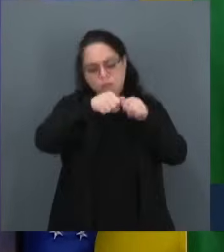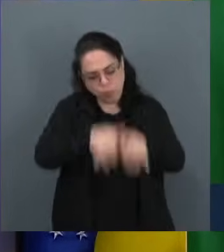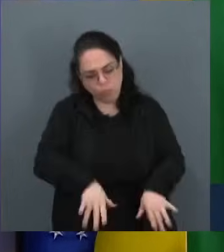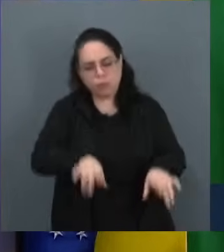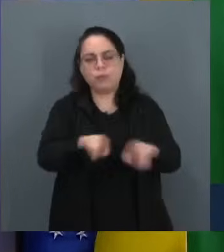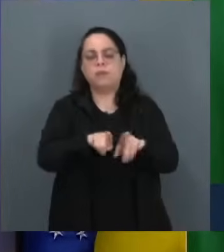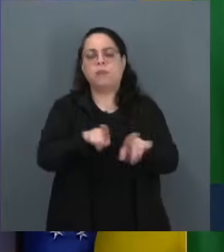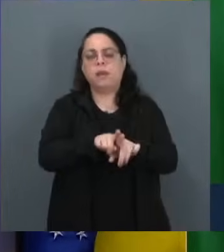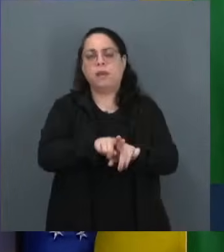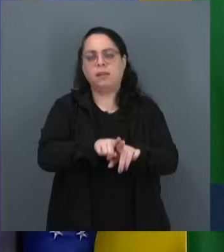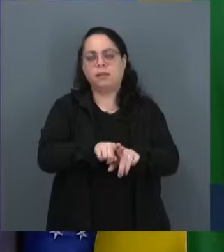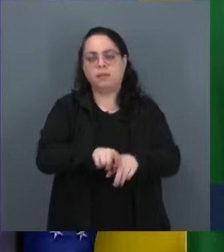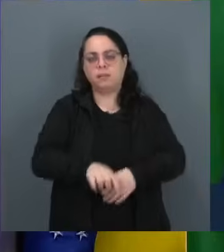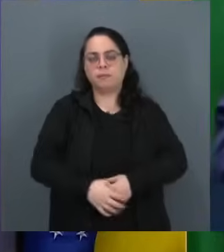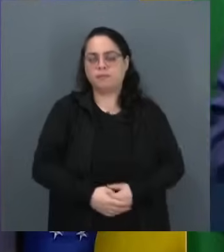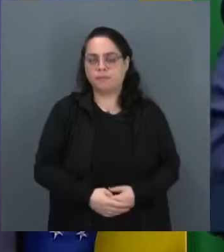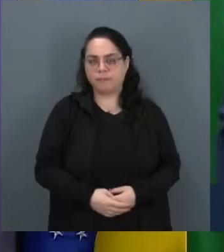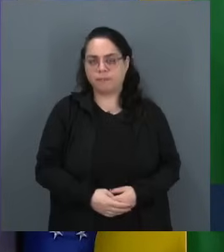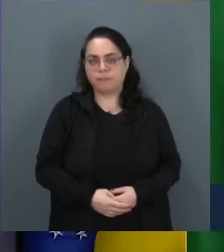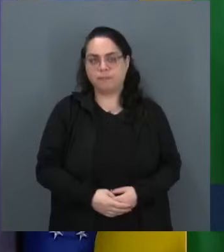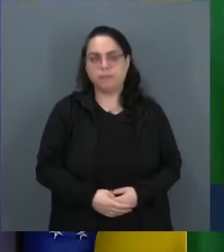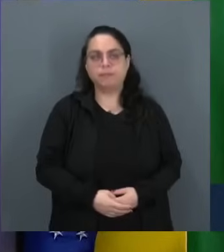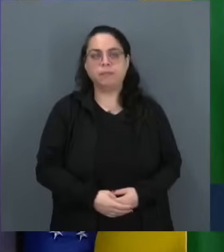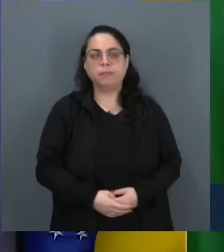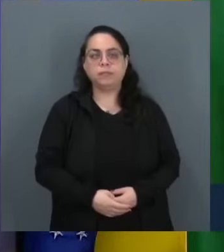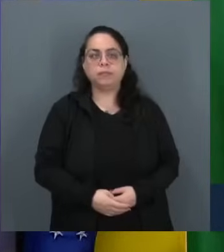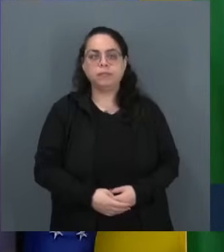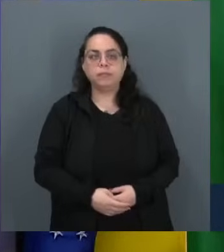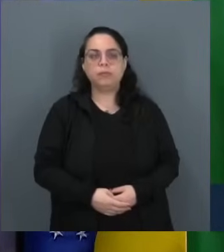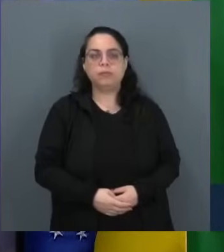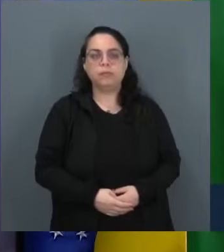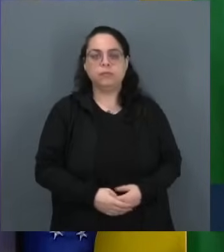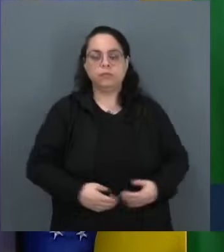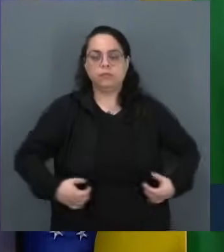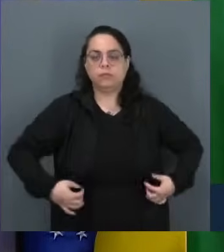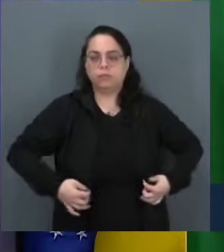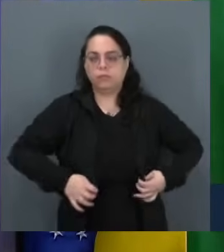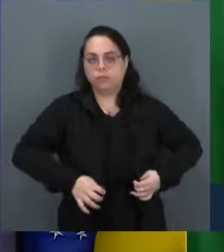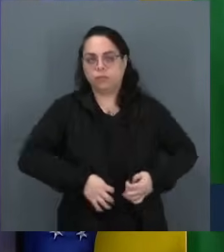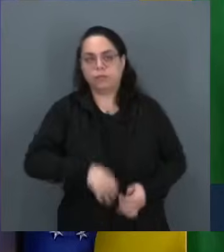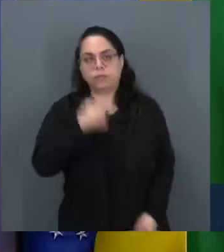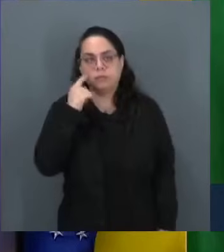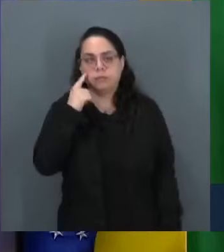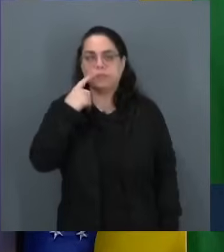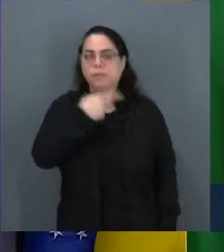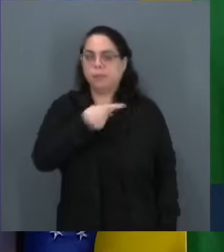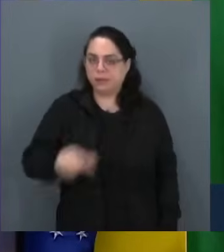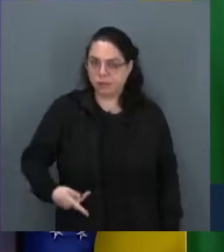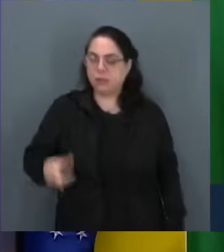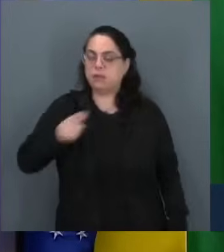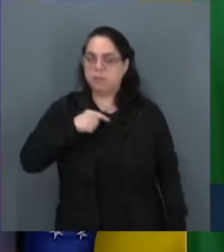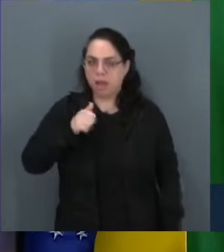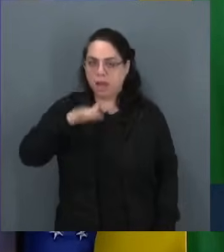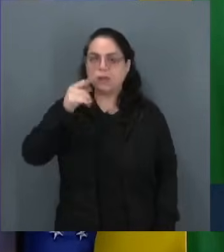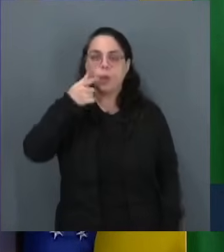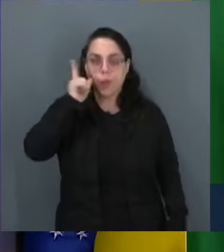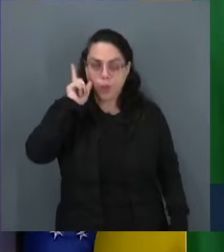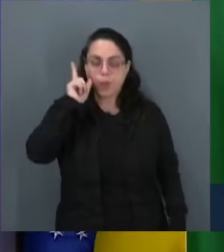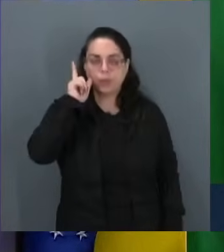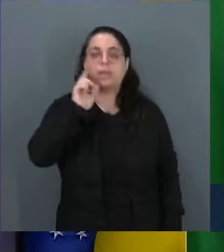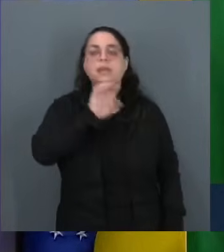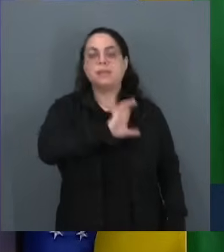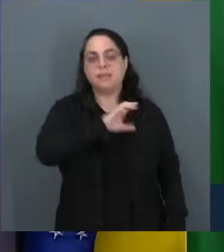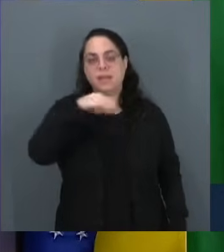o prazer do brasileiro, o lazer. Olha, senhor presidente, ainda tem mais. Ontem, a Comissão Mista de